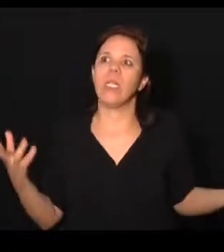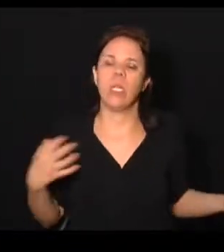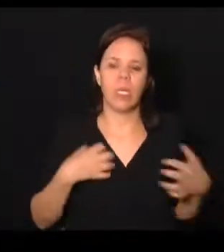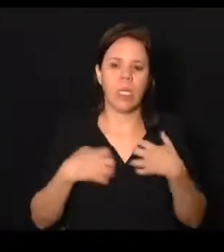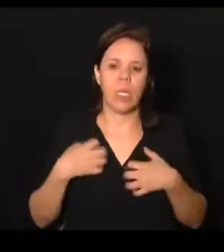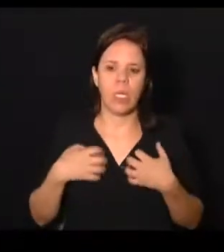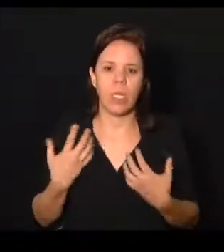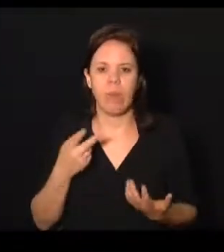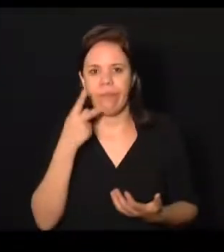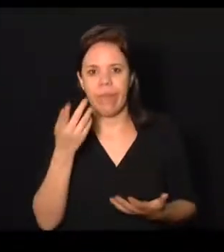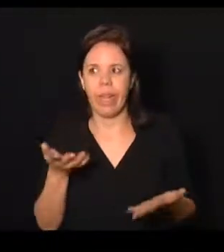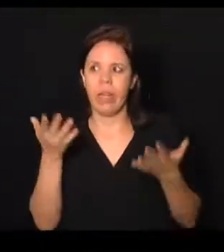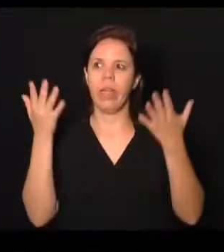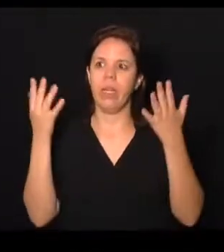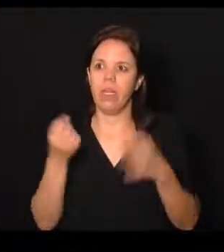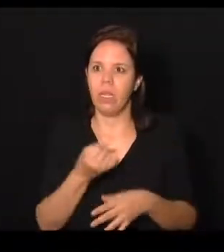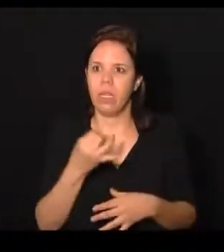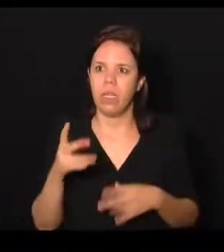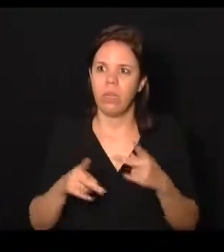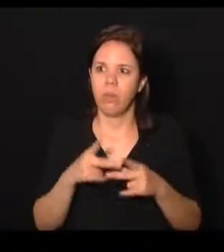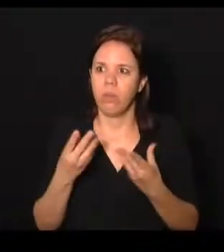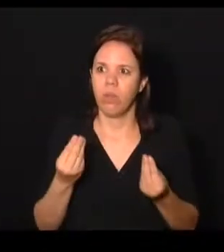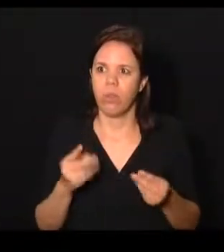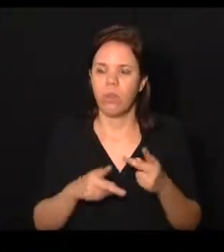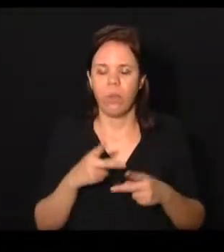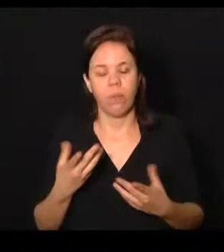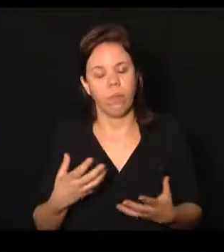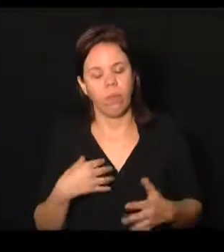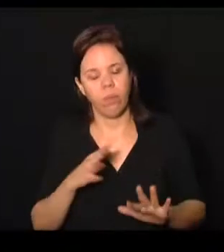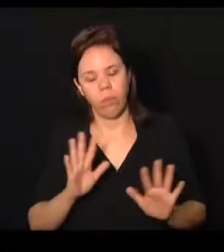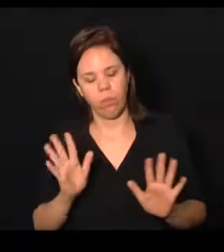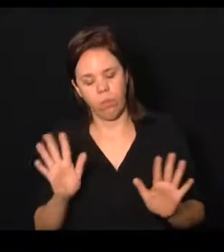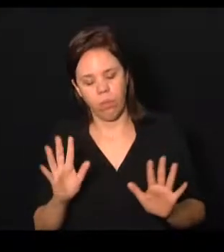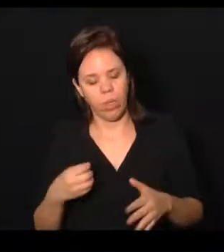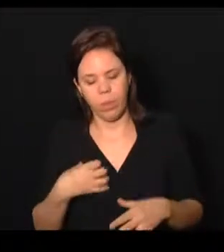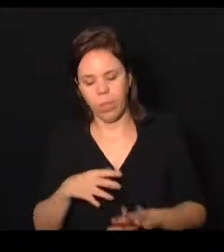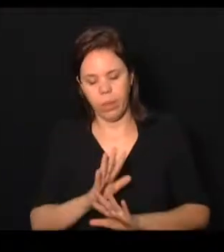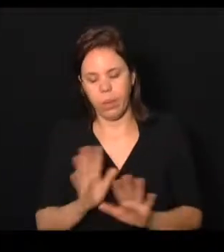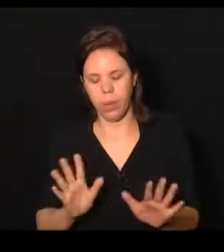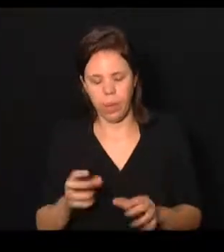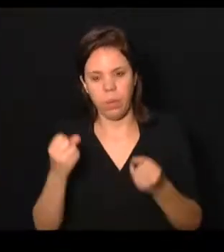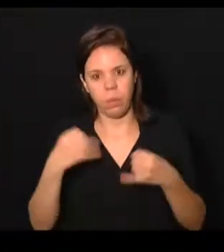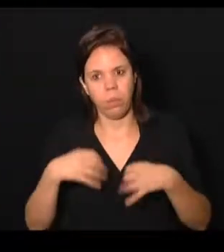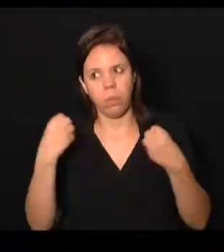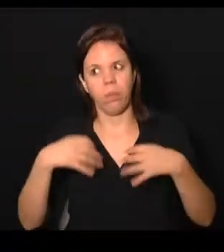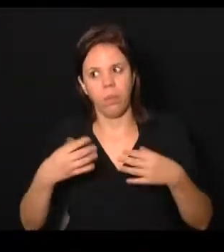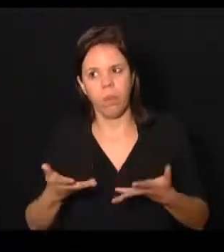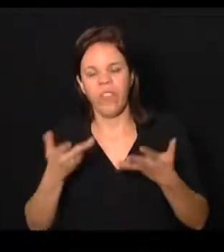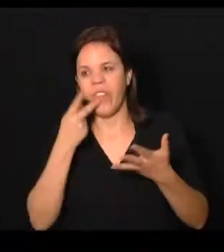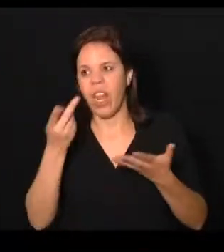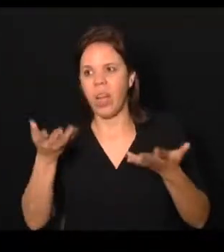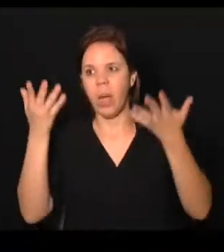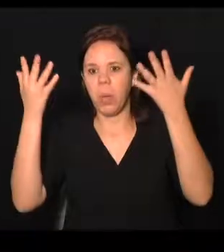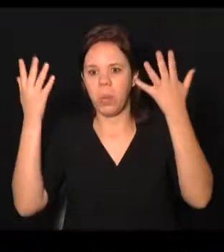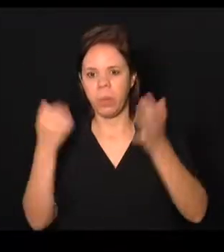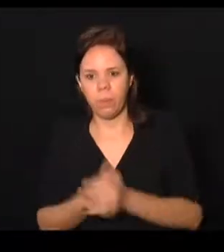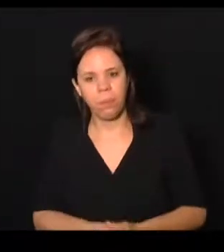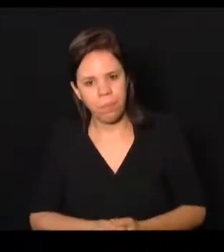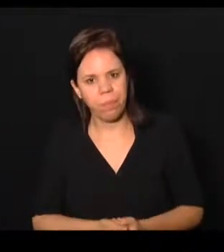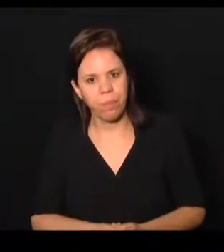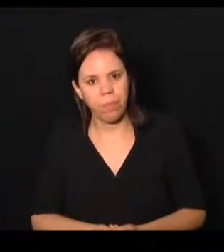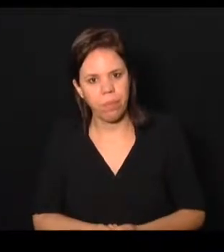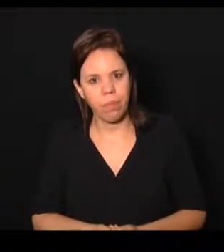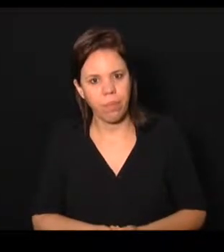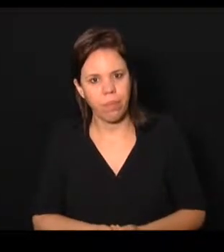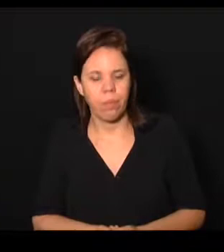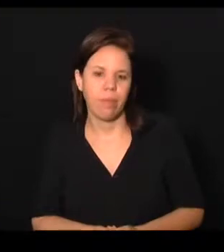falar, vai aumentando o número de pessoas, você vai começando a não se exaltar, mas aí você já vai explicando melhor, tal. E nessa aí, de repente, eu falei